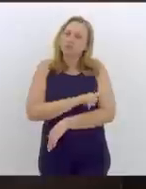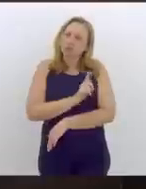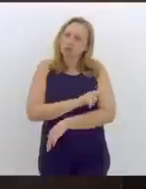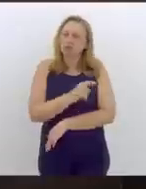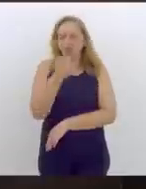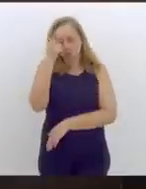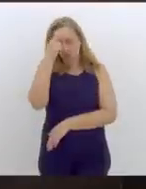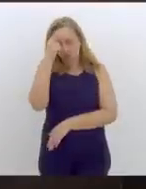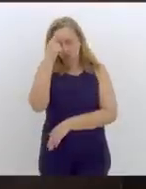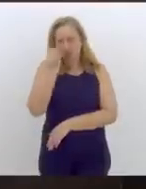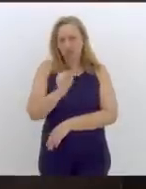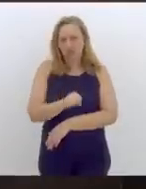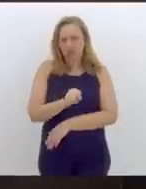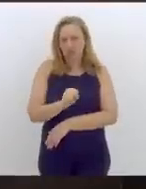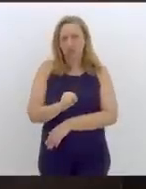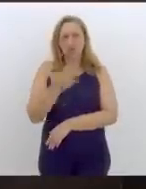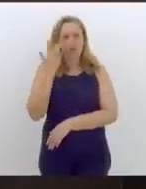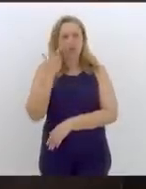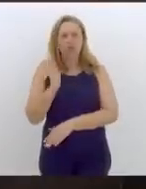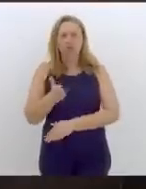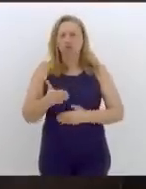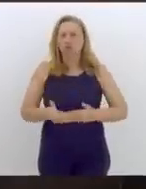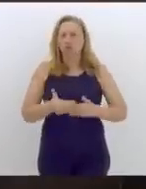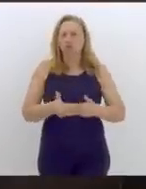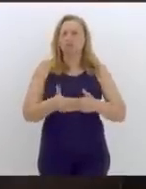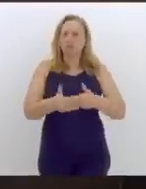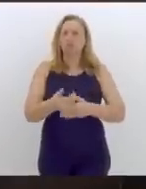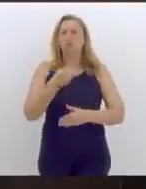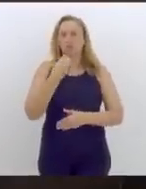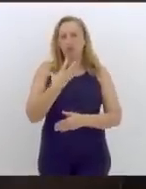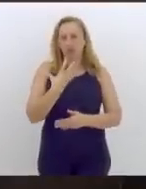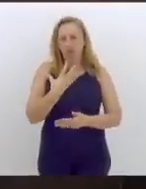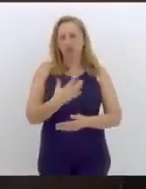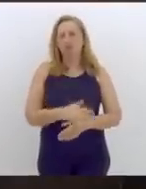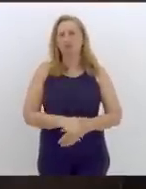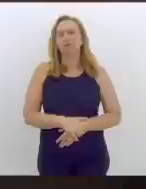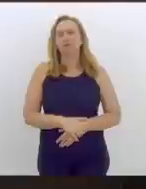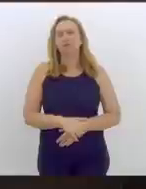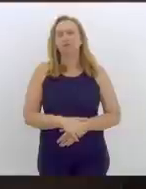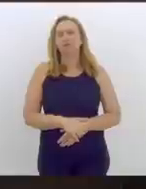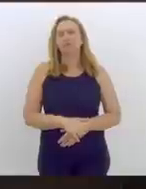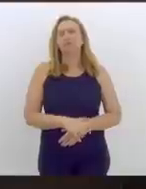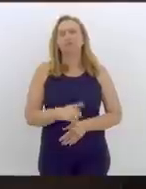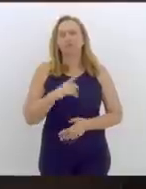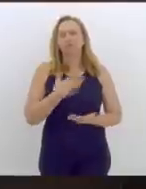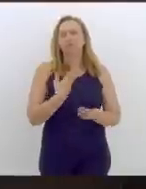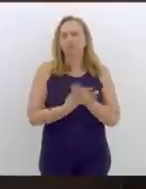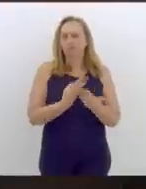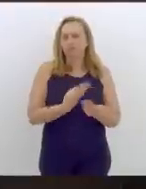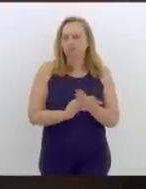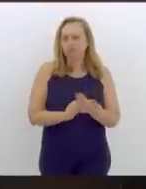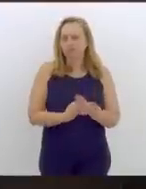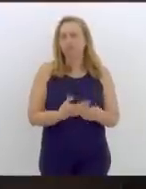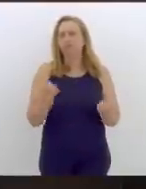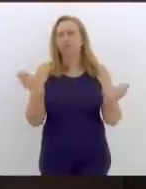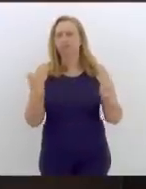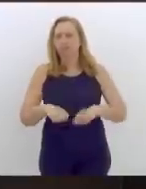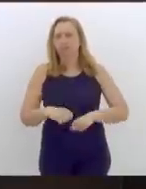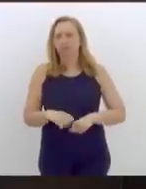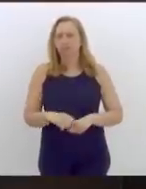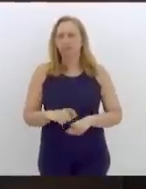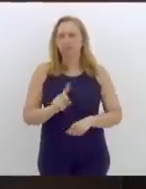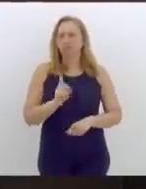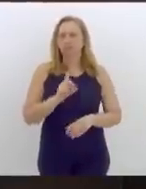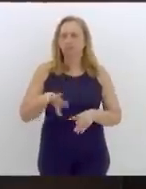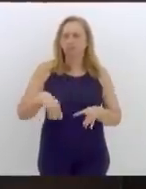consciente eu acho que já avançou bastante Isso aí é um ponto para Corporação se existe um estudo e existe a possibilidade de não